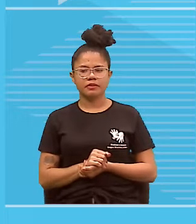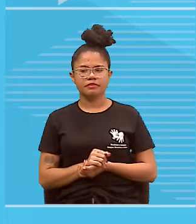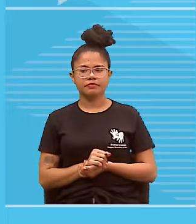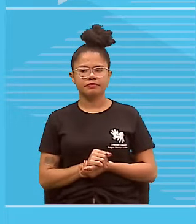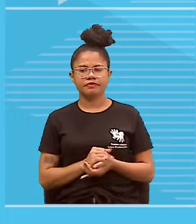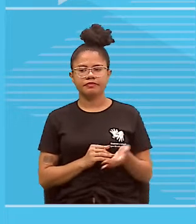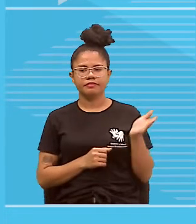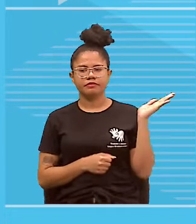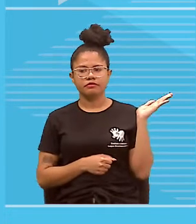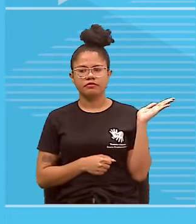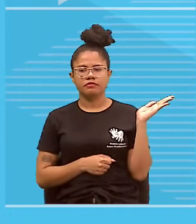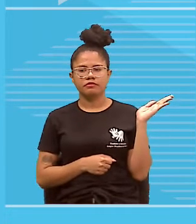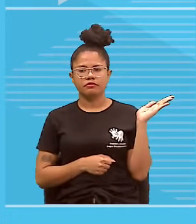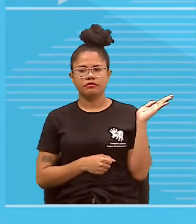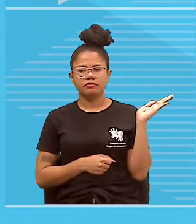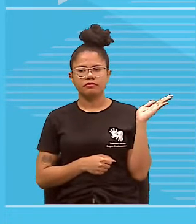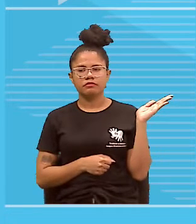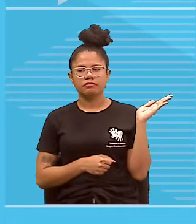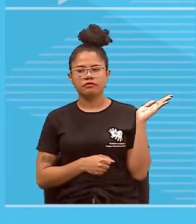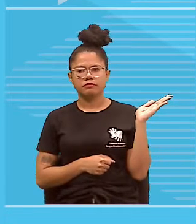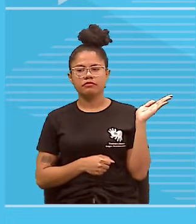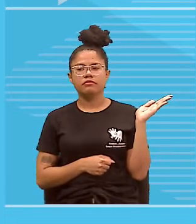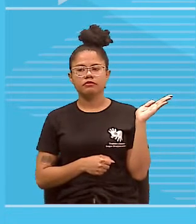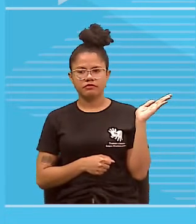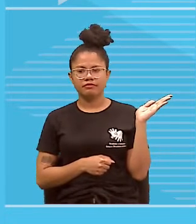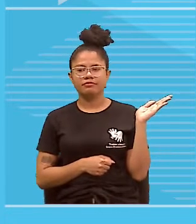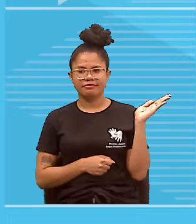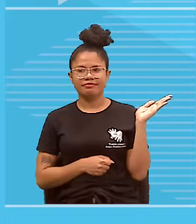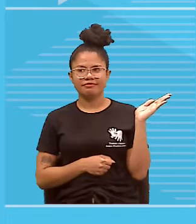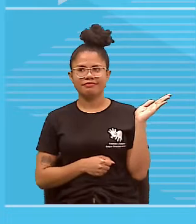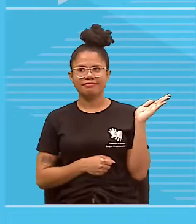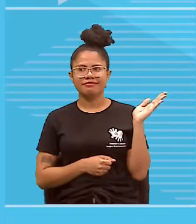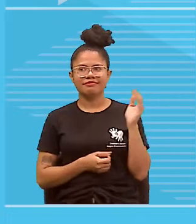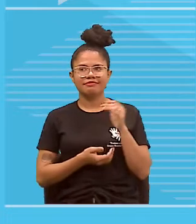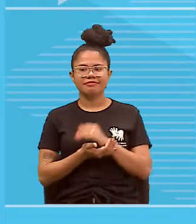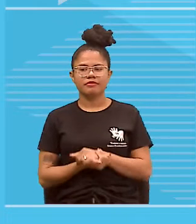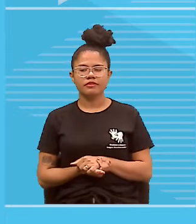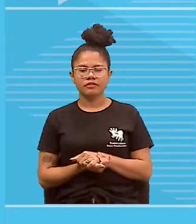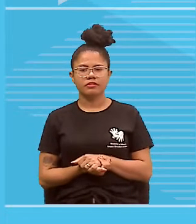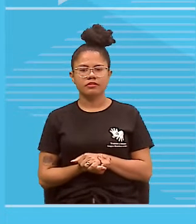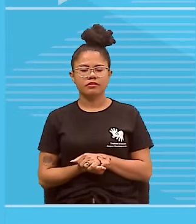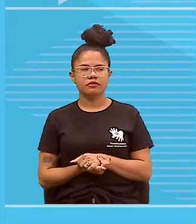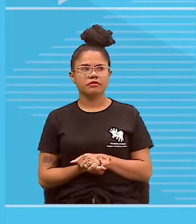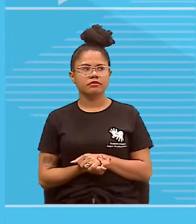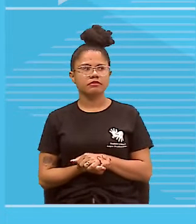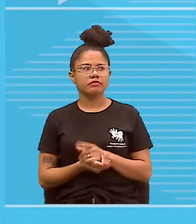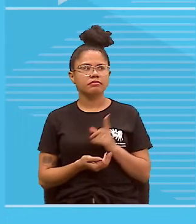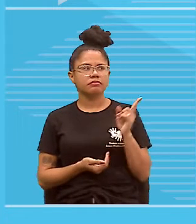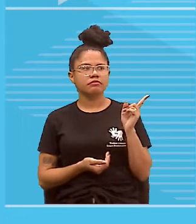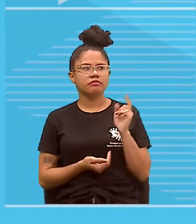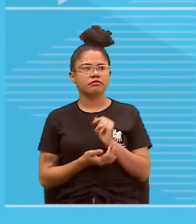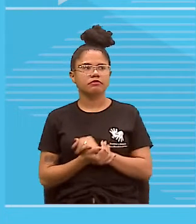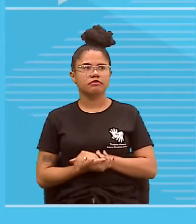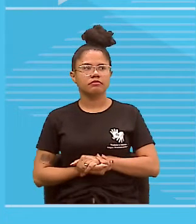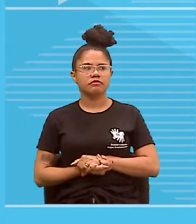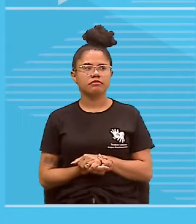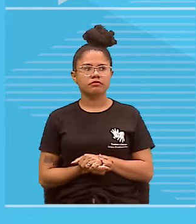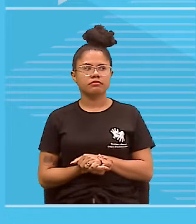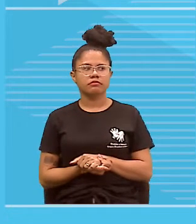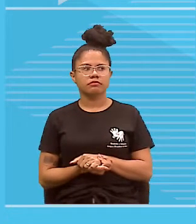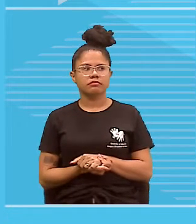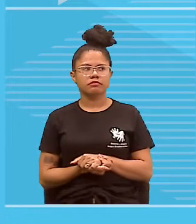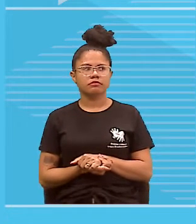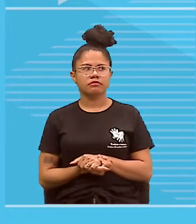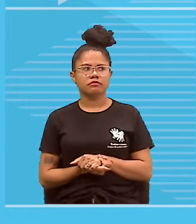7 milhões de anos naquela época um ancestral comum com chipanzés divergiu em